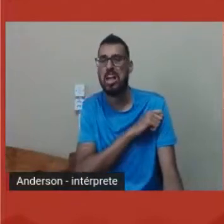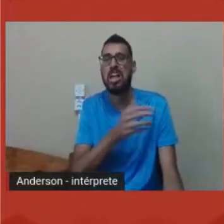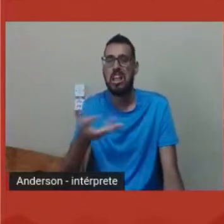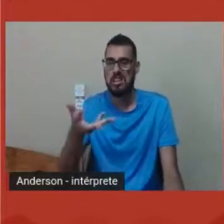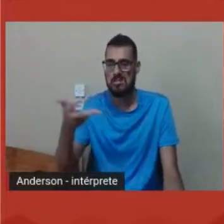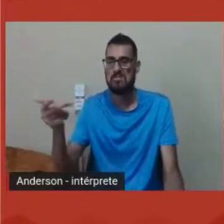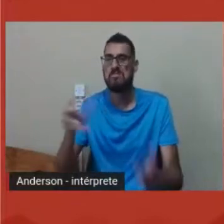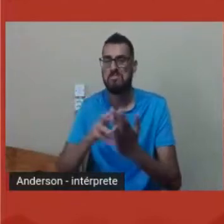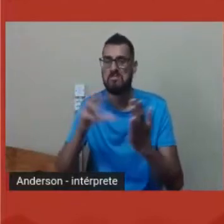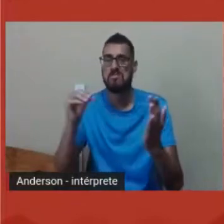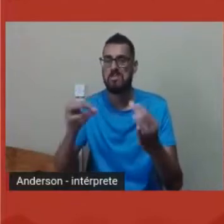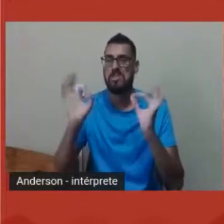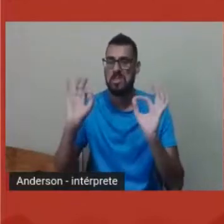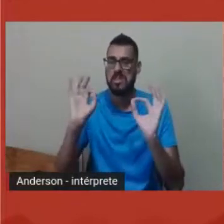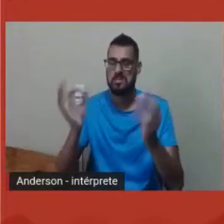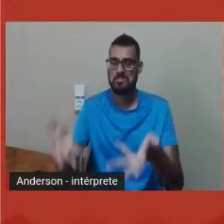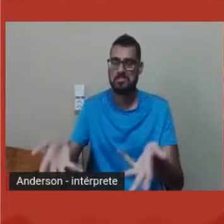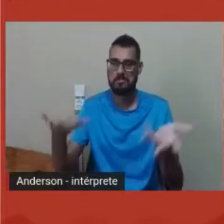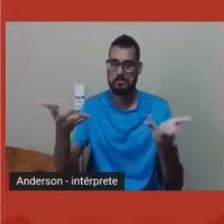Estão indo muito bem, pessoal.